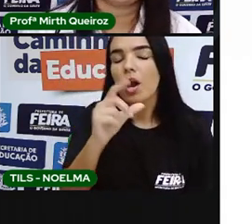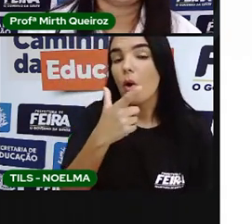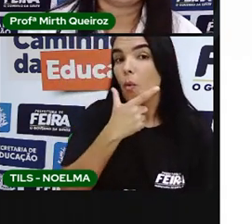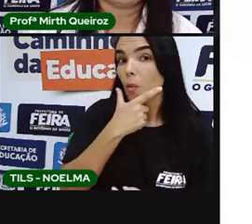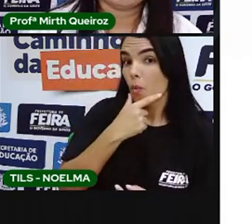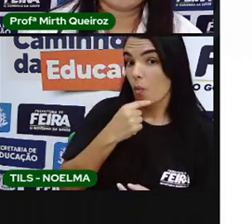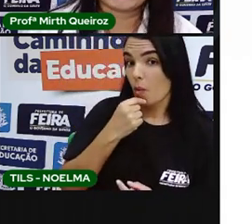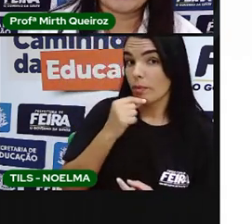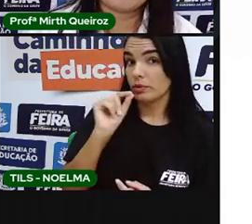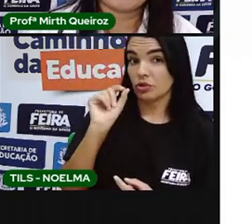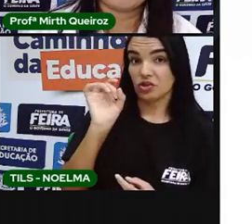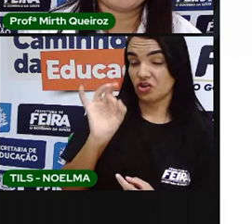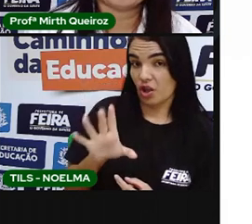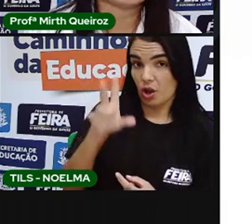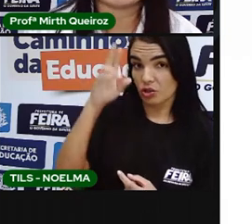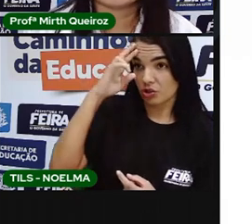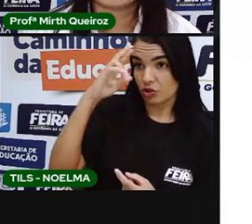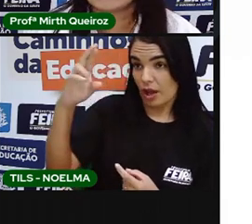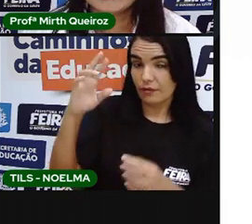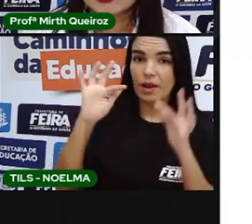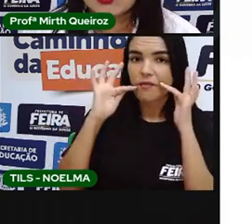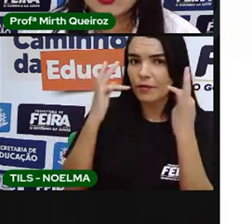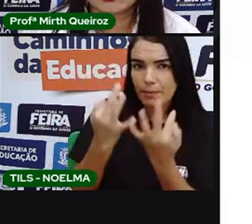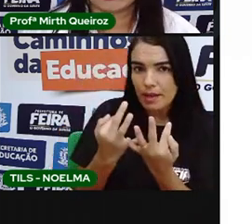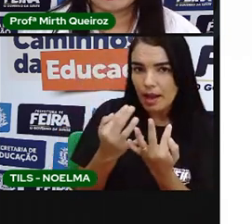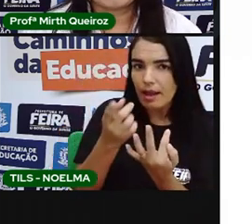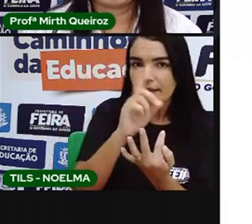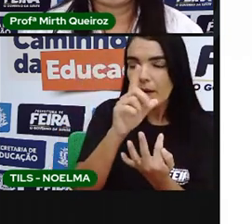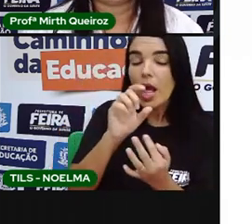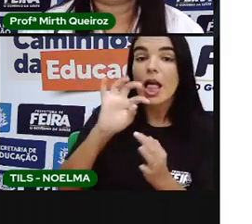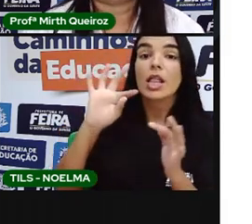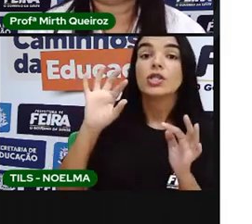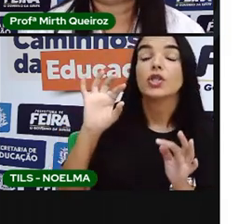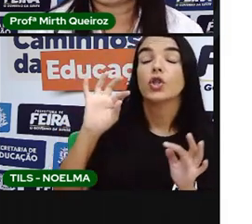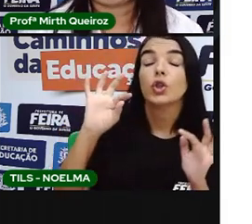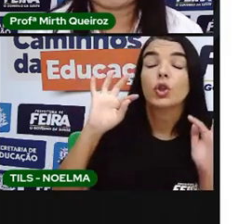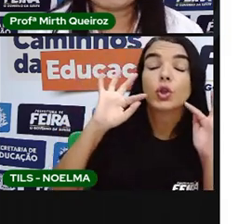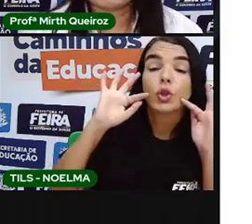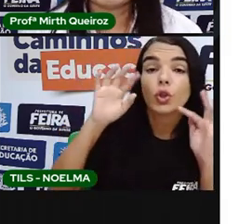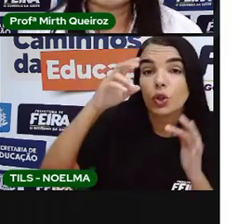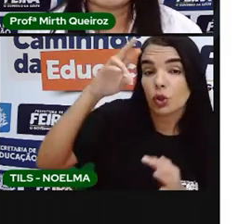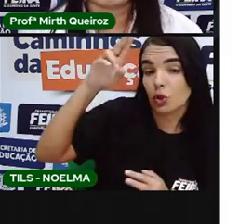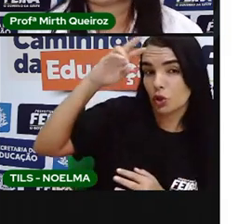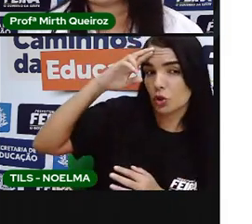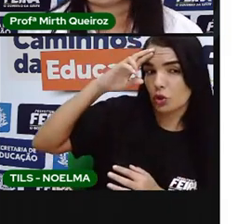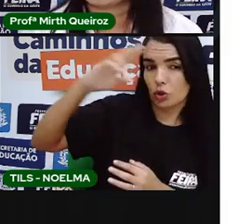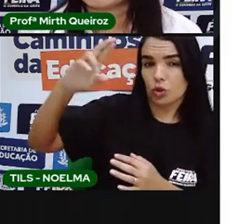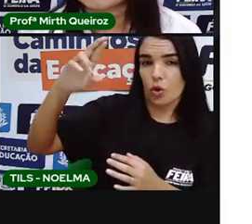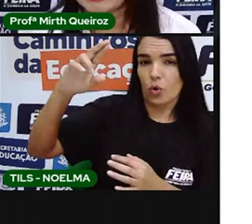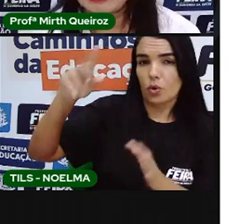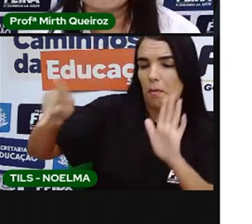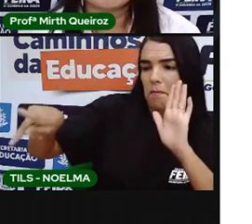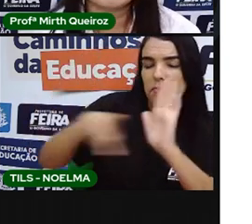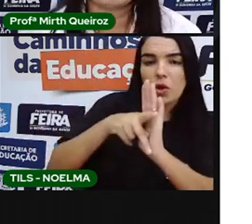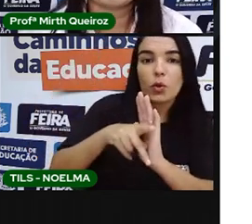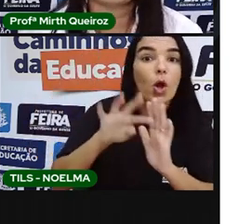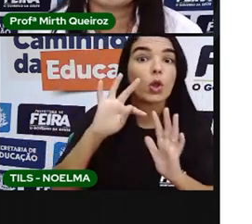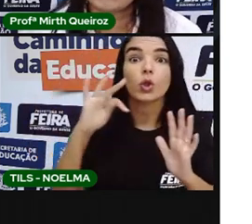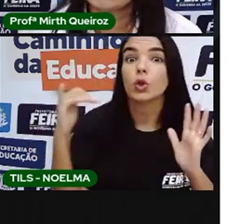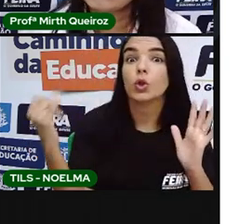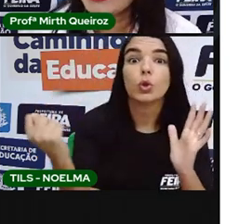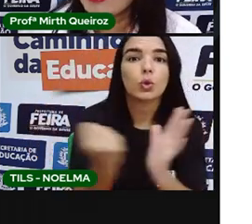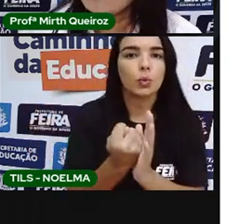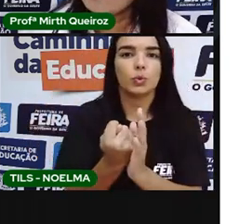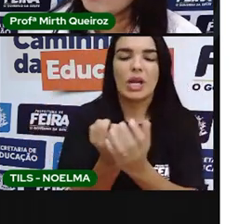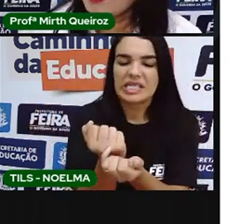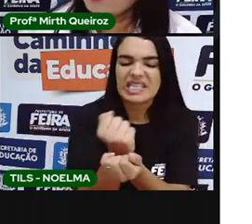era somente o chefe da família mas ele é dono de tudo ele era todas as aldeias a gasolina dos escravos